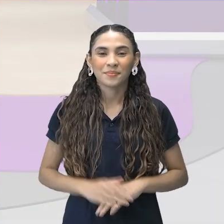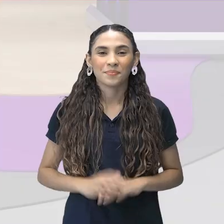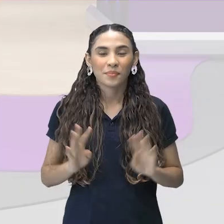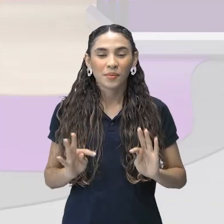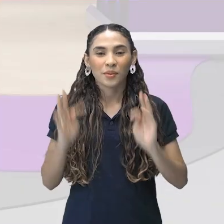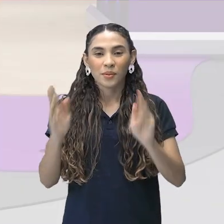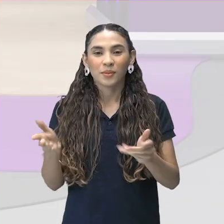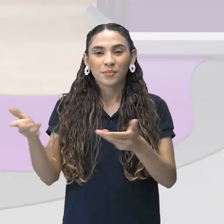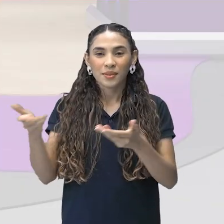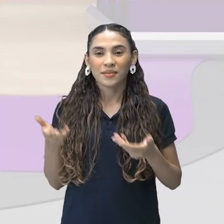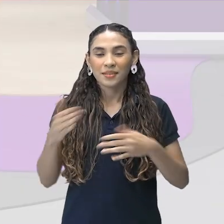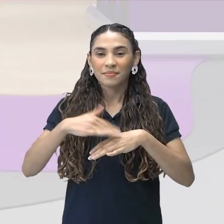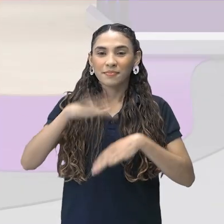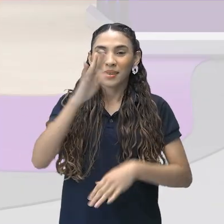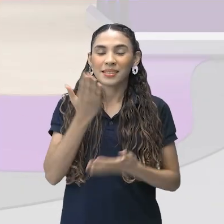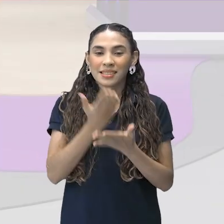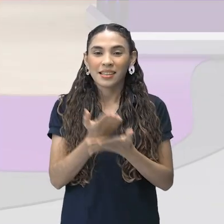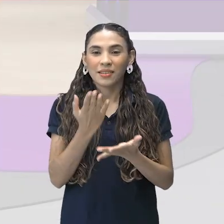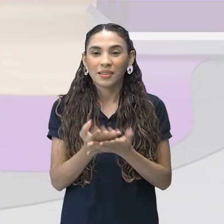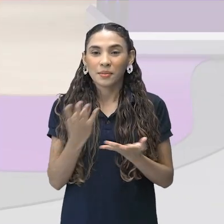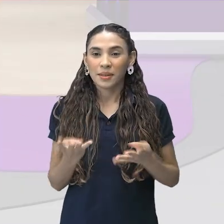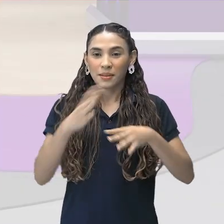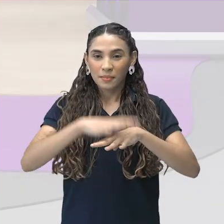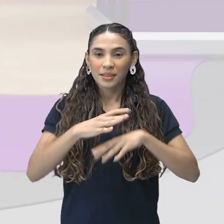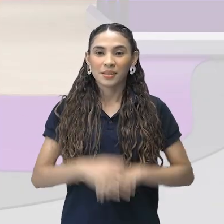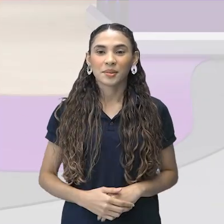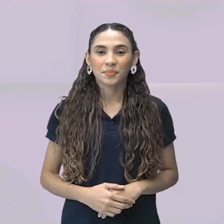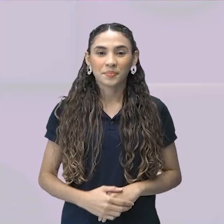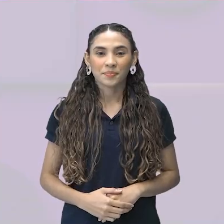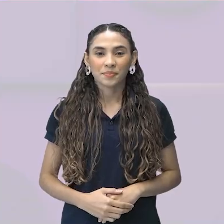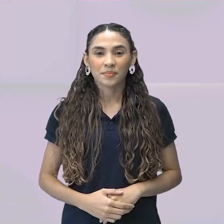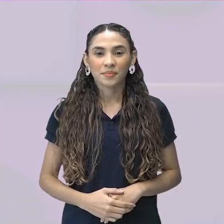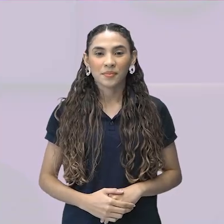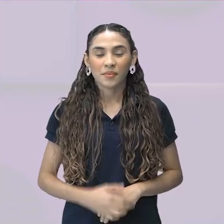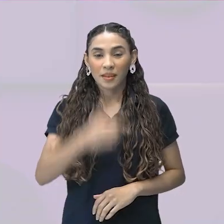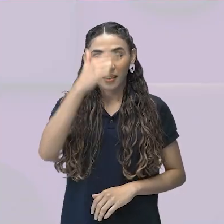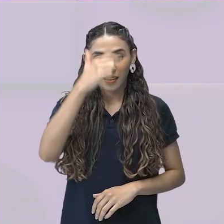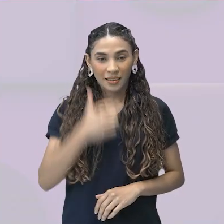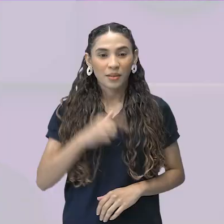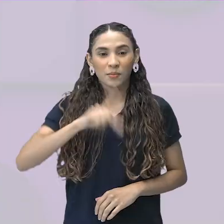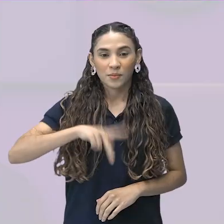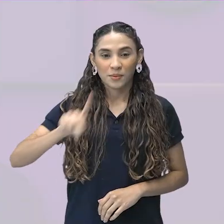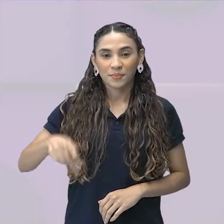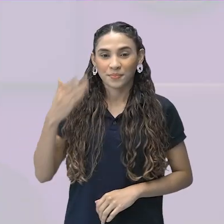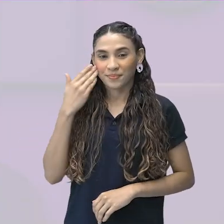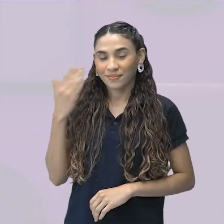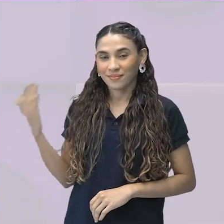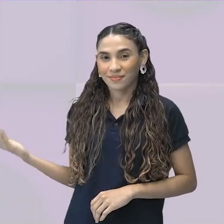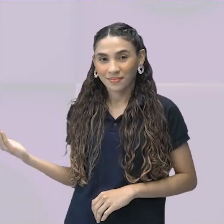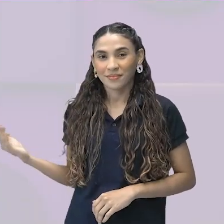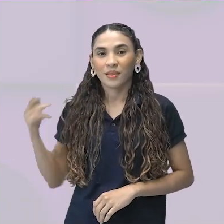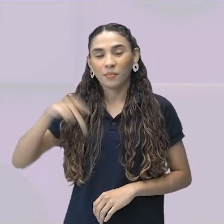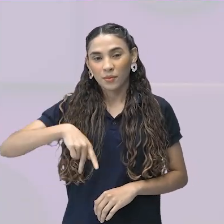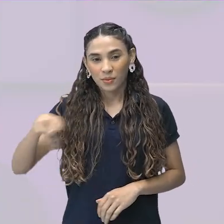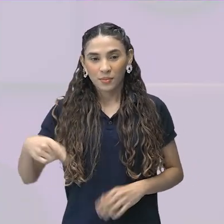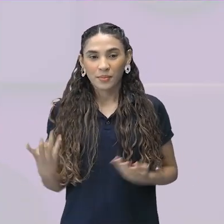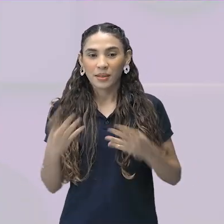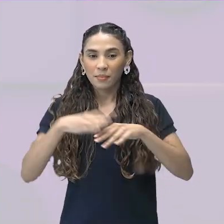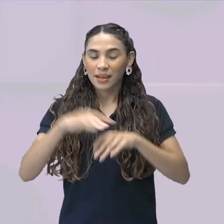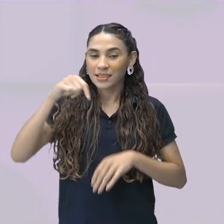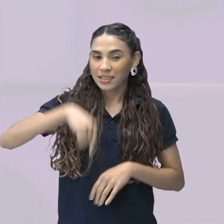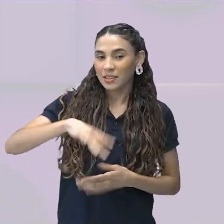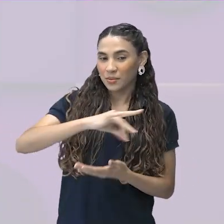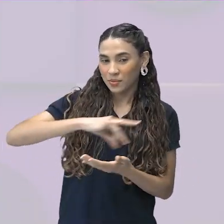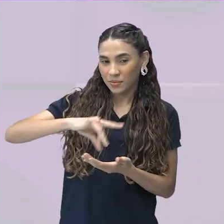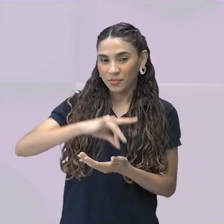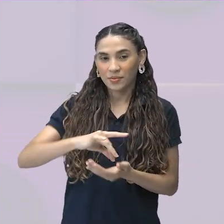Sejam todos bem-vindos a mais uma aula do Componentes de Matemática. Eu sou o professor Aniel Santos, professor de matemática aqui